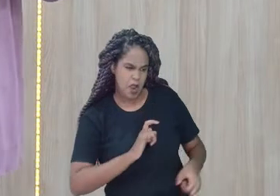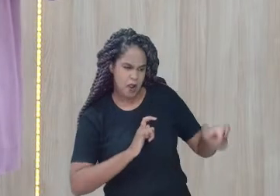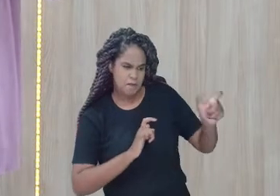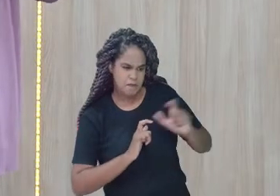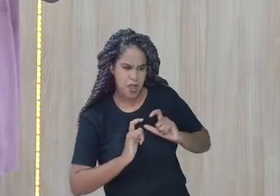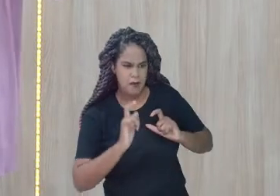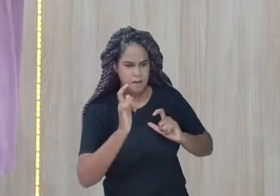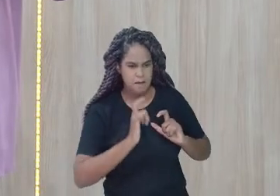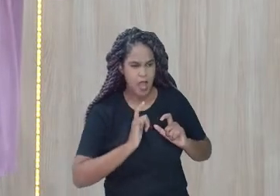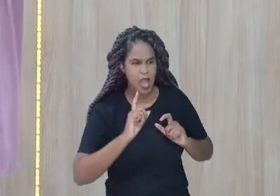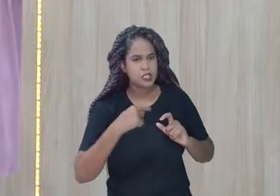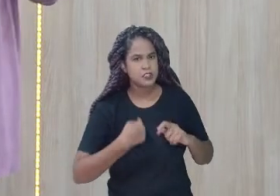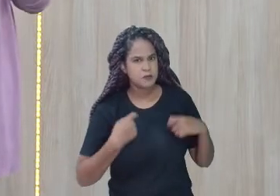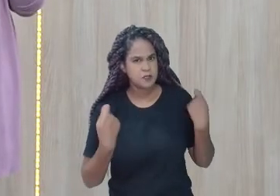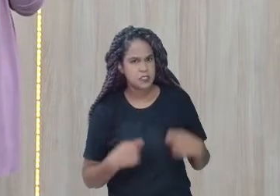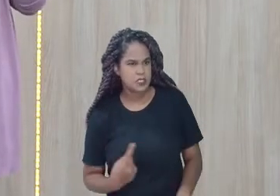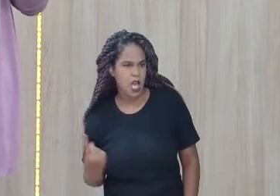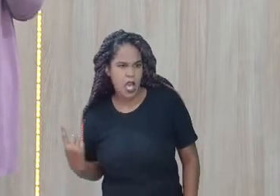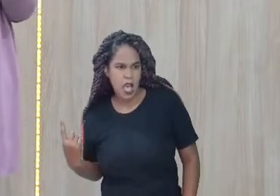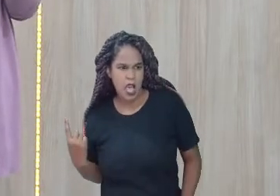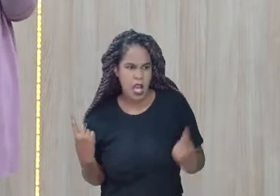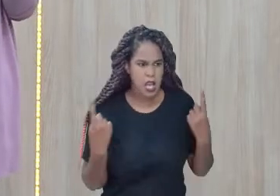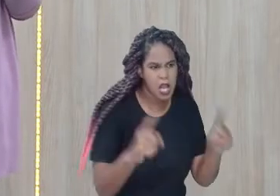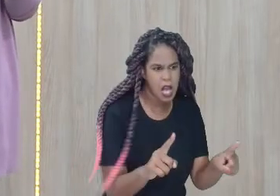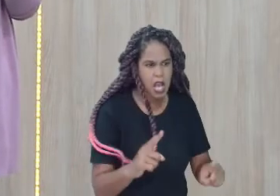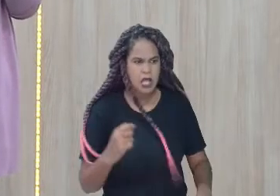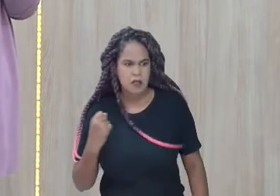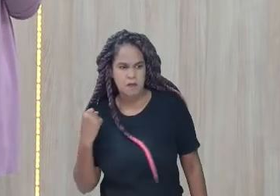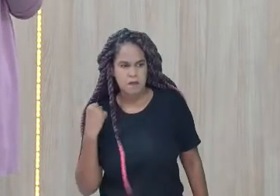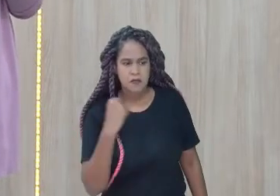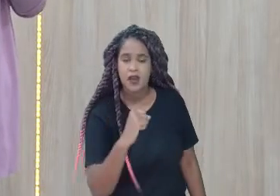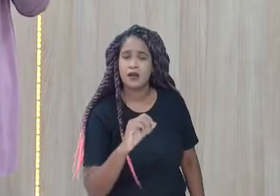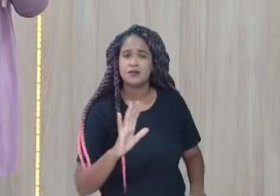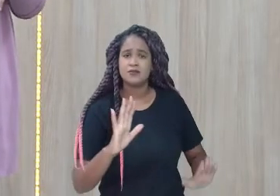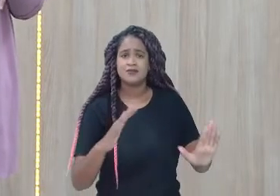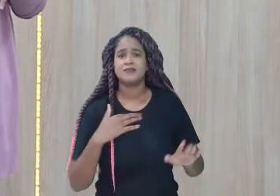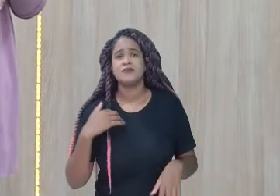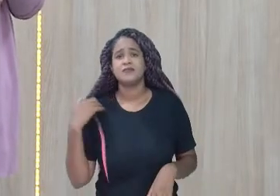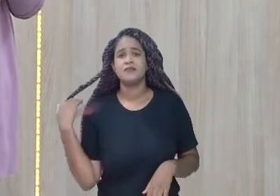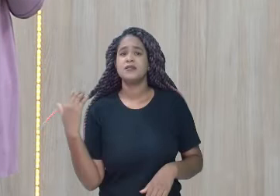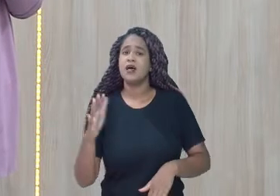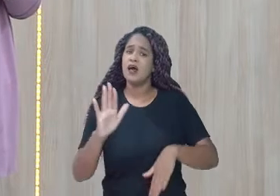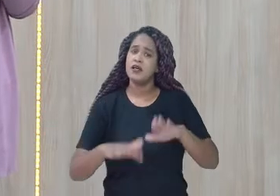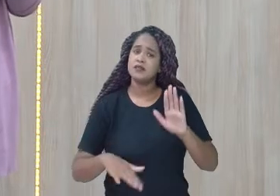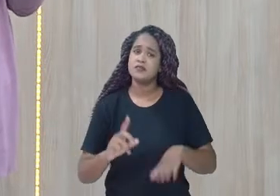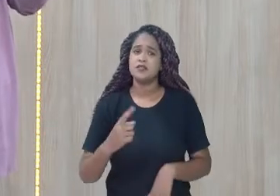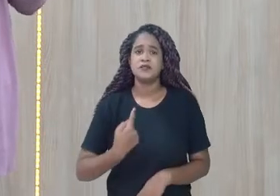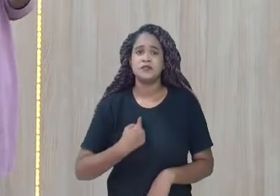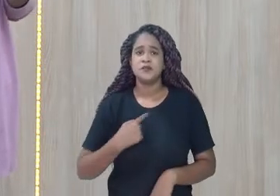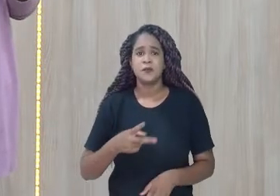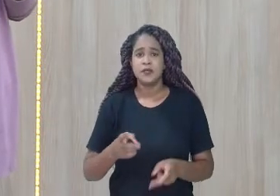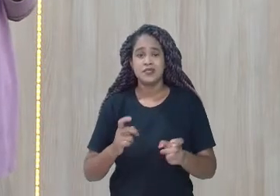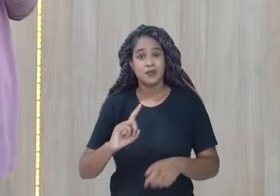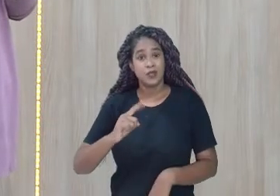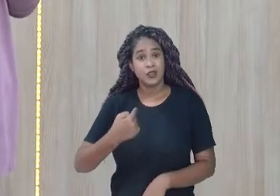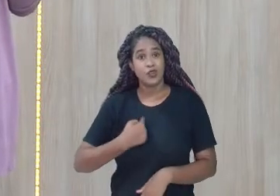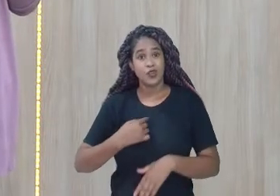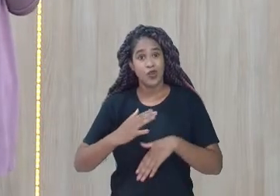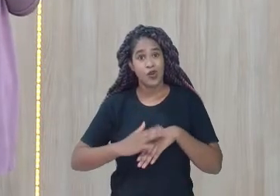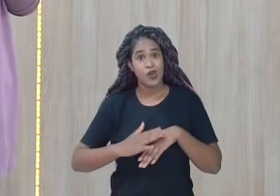a gente precisa revidar o tempo todo, se defender o tempo todo, quando a gente não percebe que o praticante da